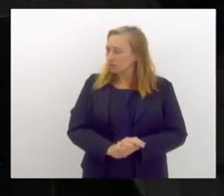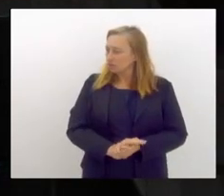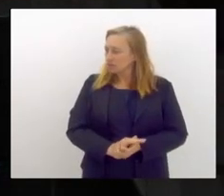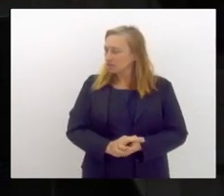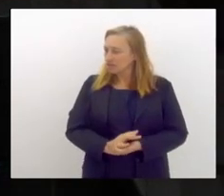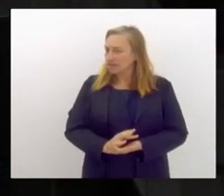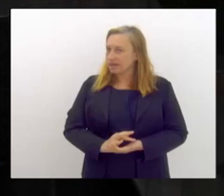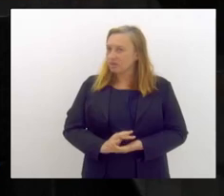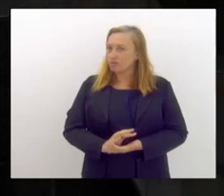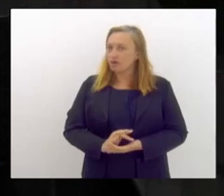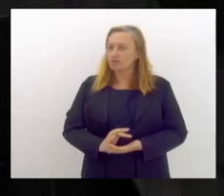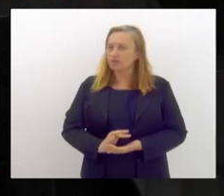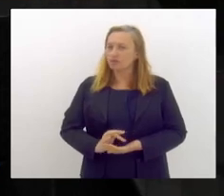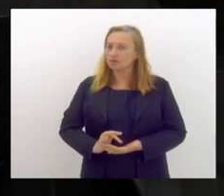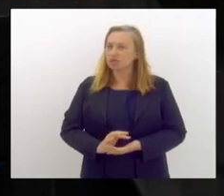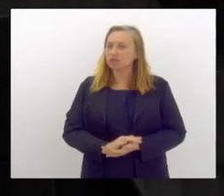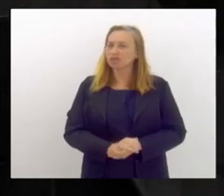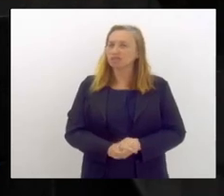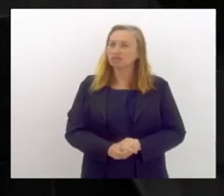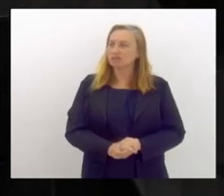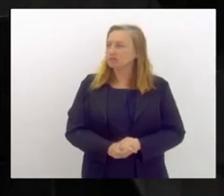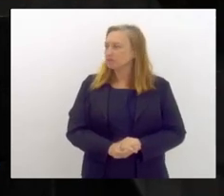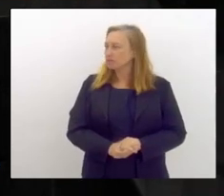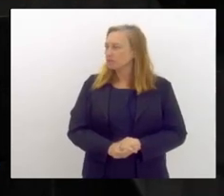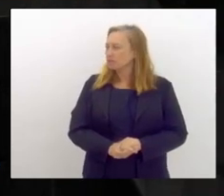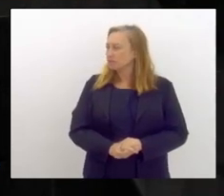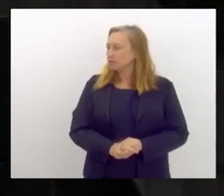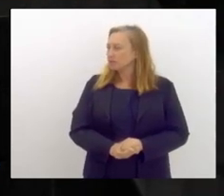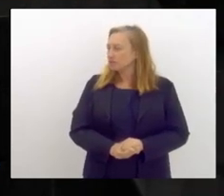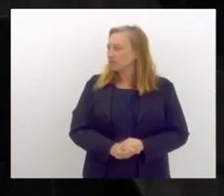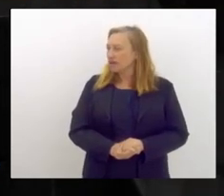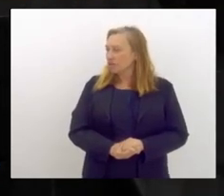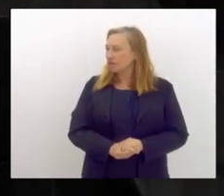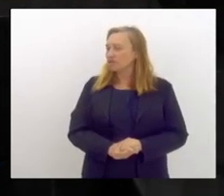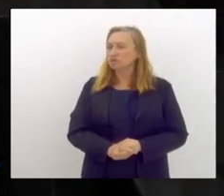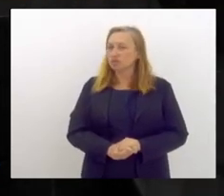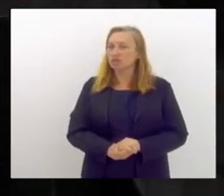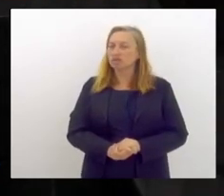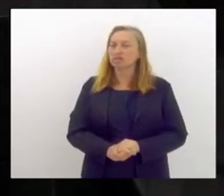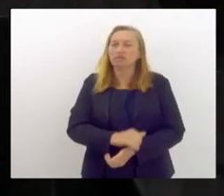configura que o Rio de Janeiro